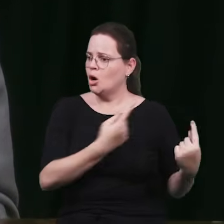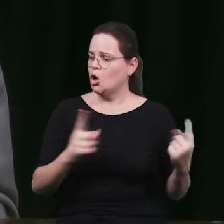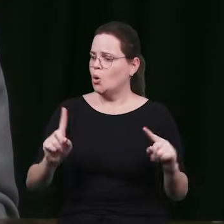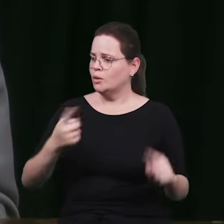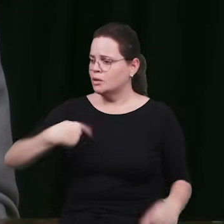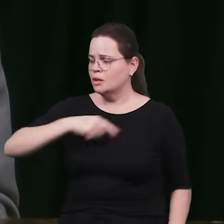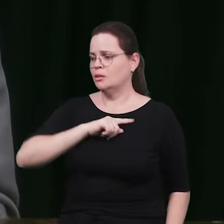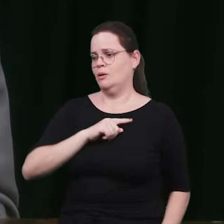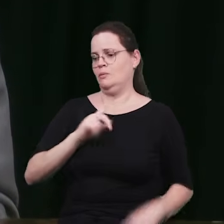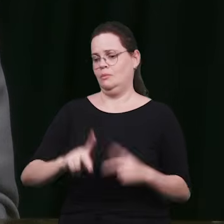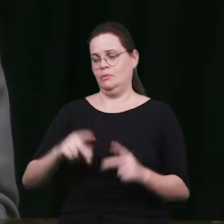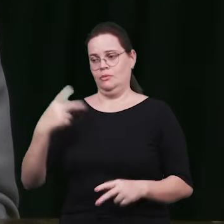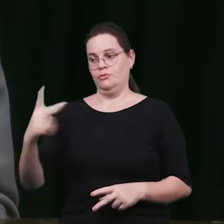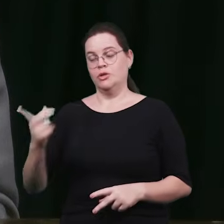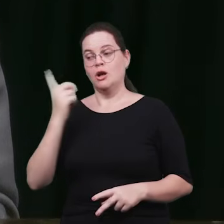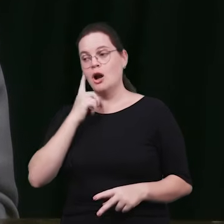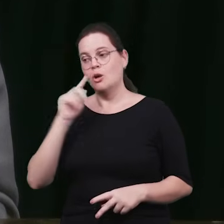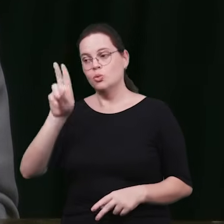se